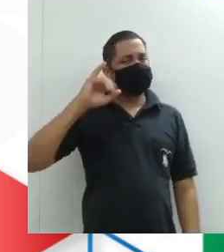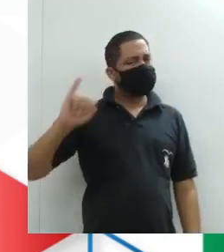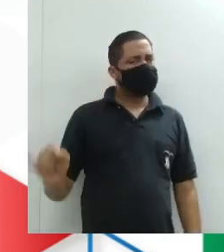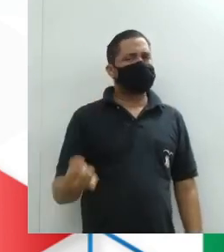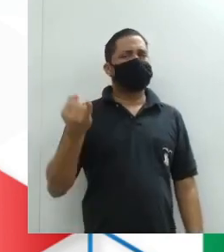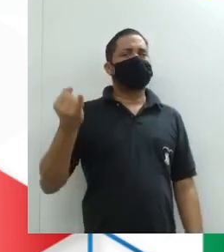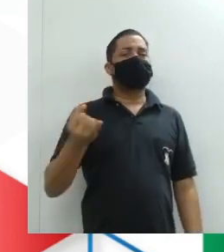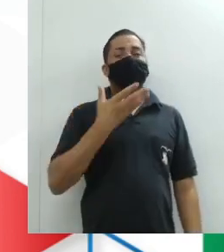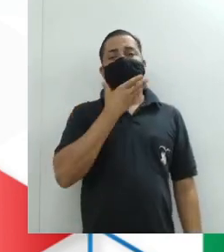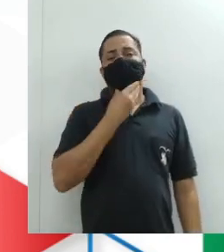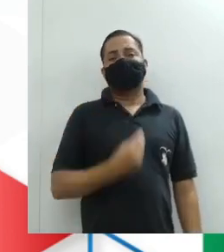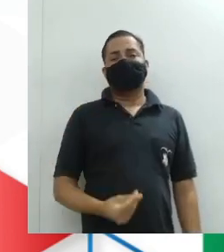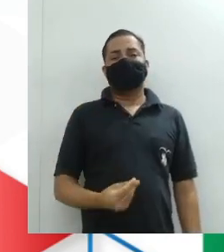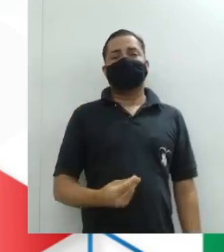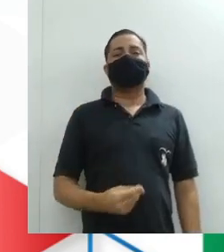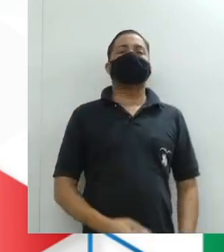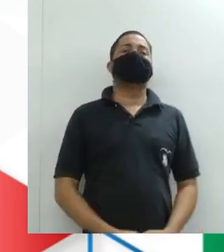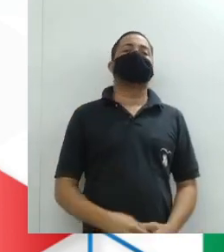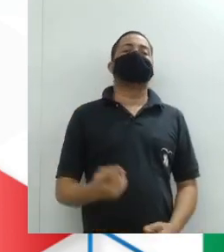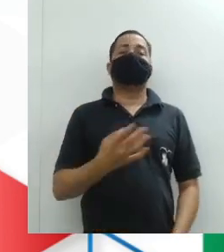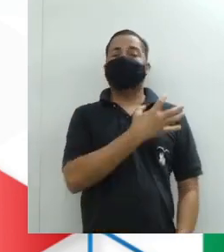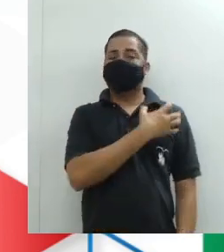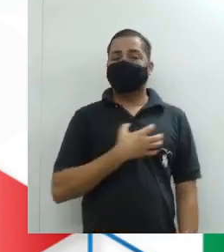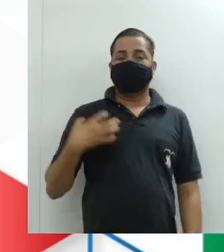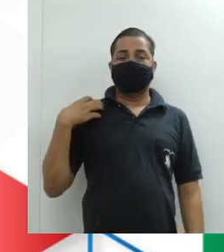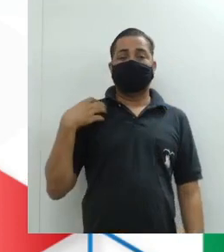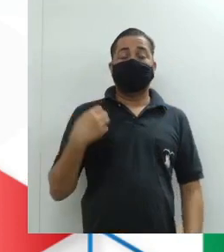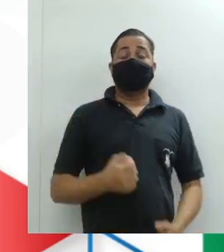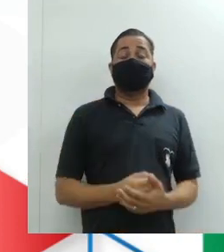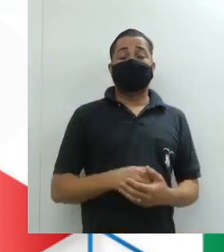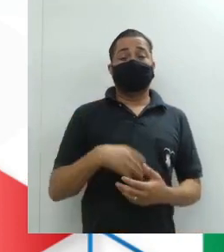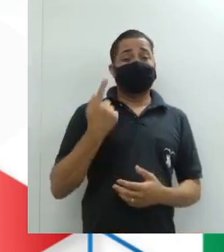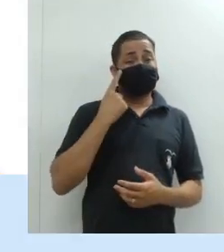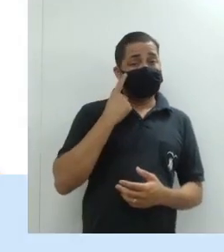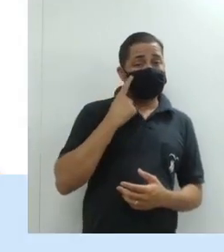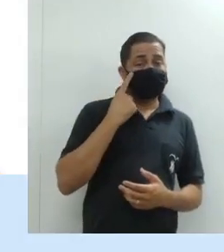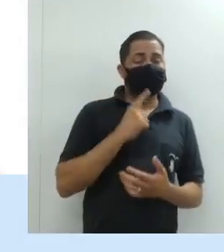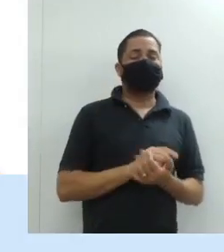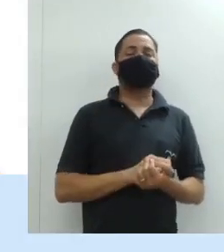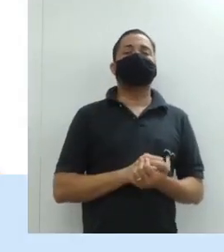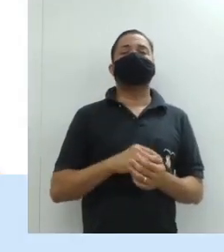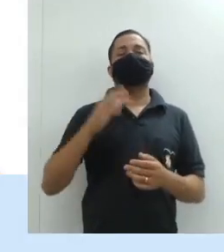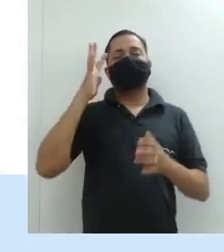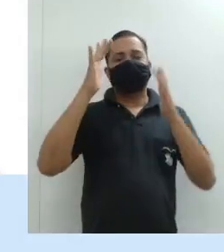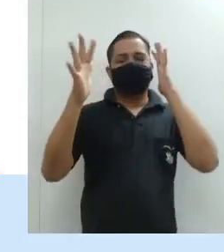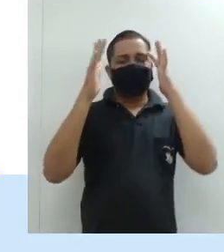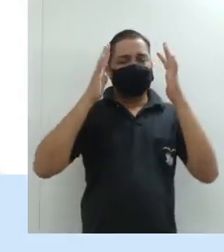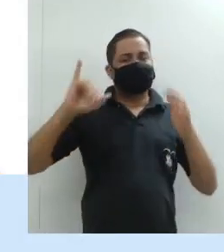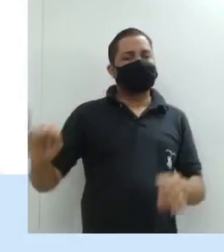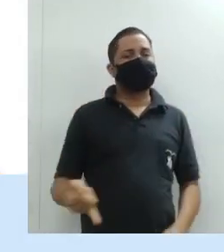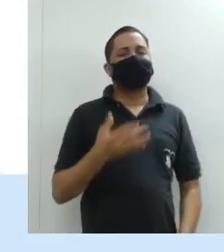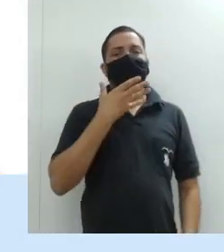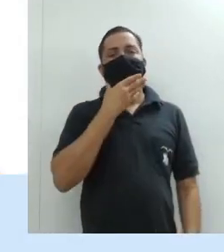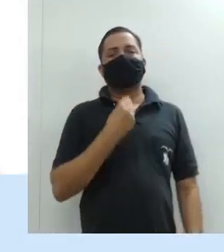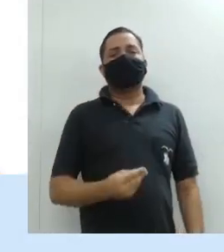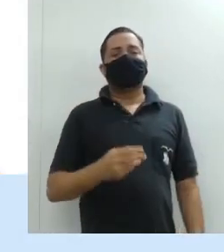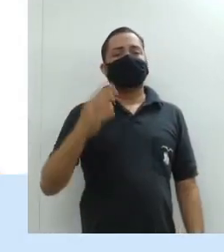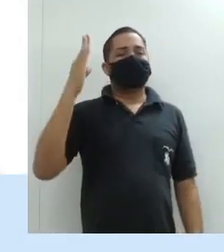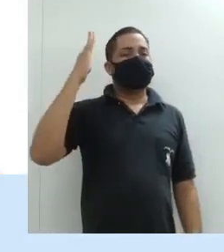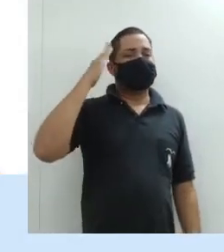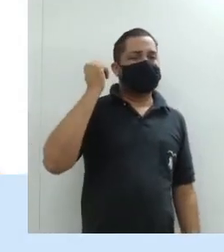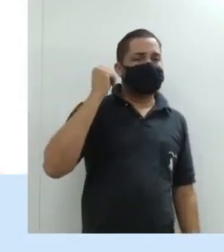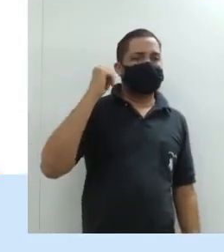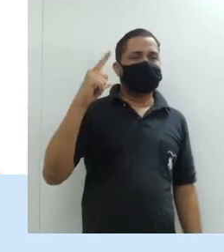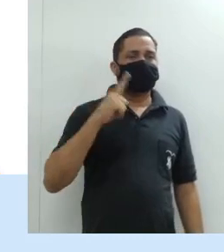do homem, Platão. Então, prestem bem atenção. Filosofia, proveito, homem, o saber. E